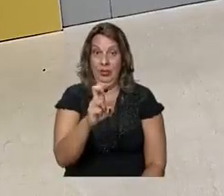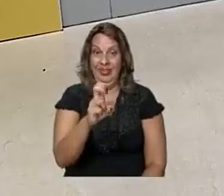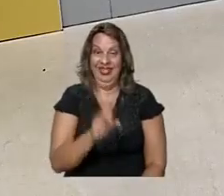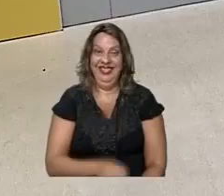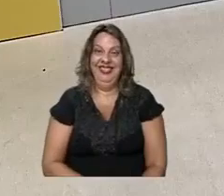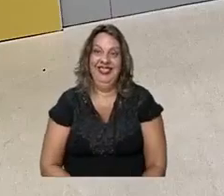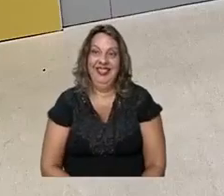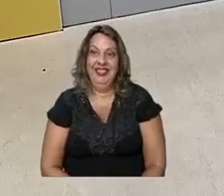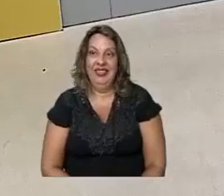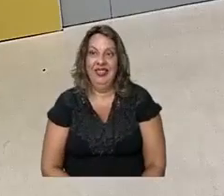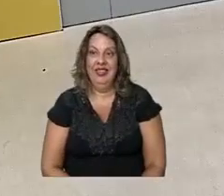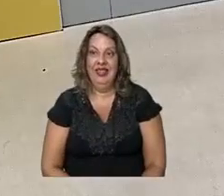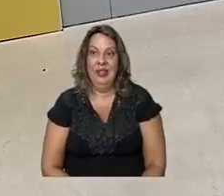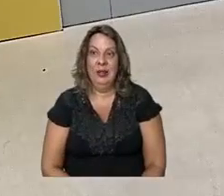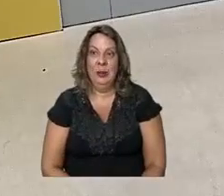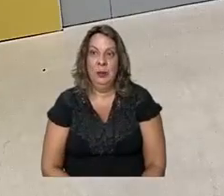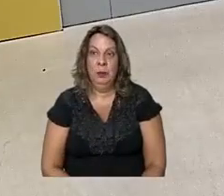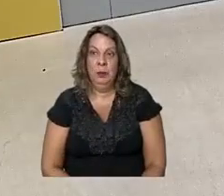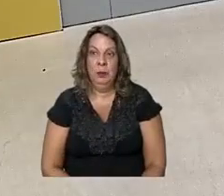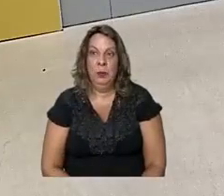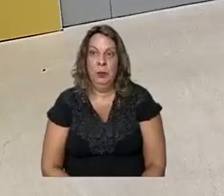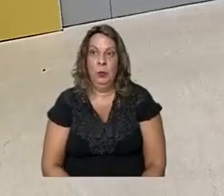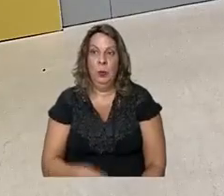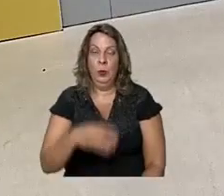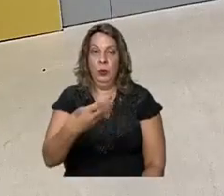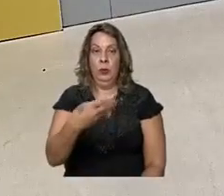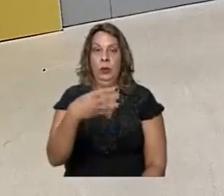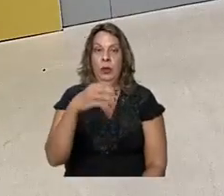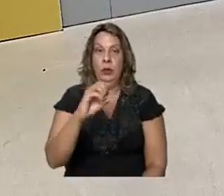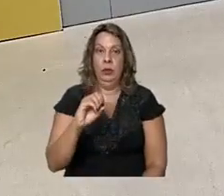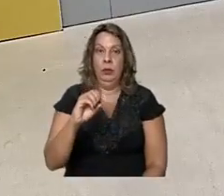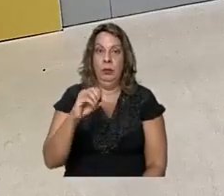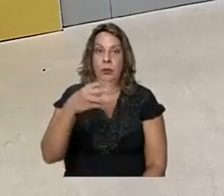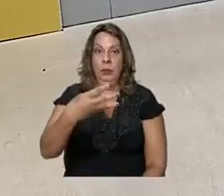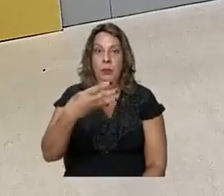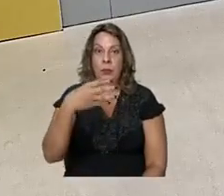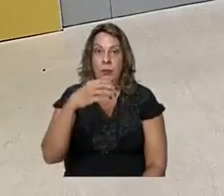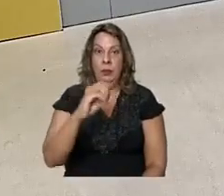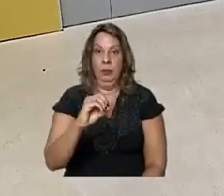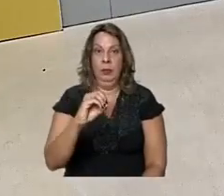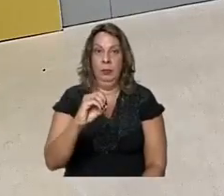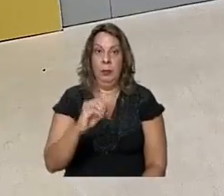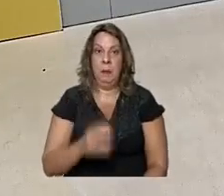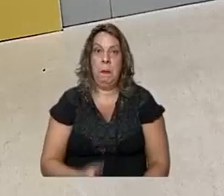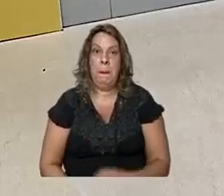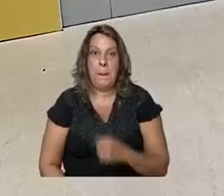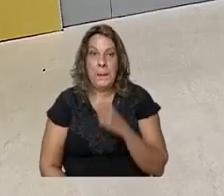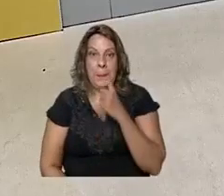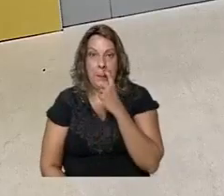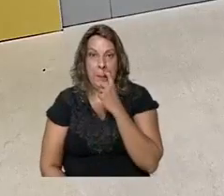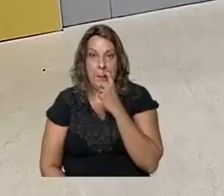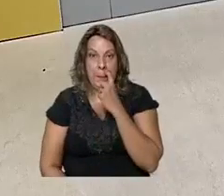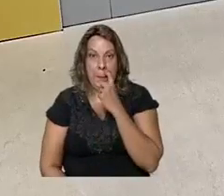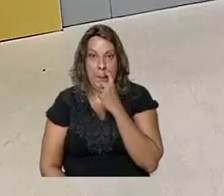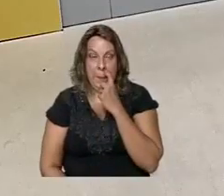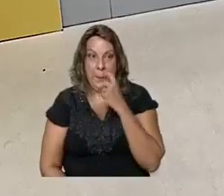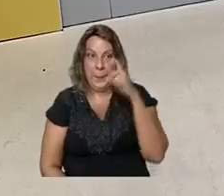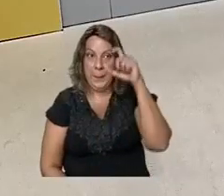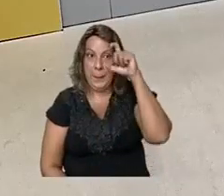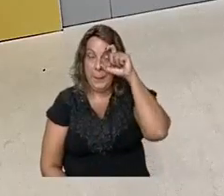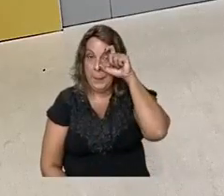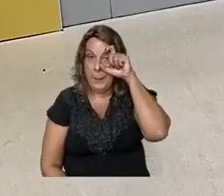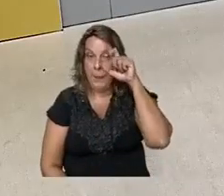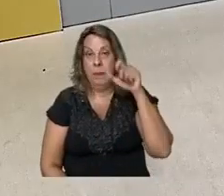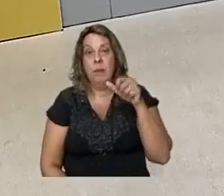15. Marque o número 15 e o 40. Saiu também agora, ó. 40, 40. Alô, alô,